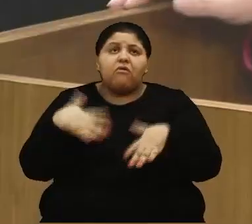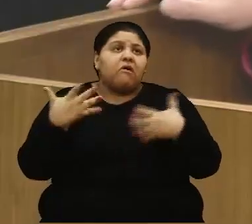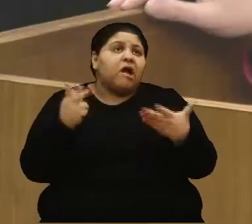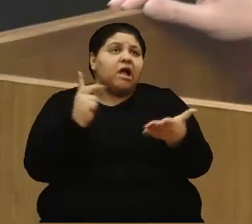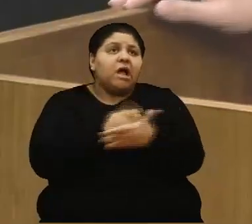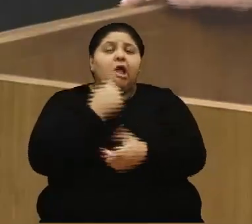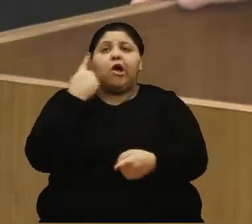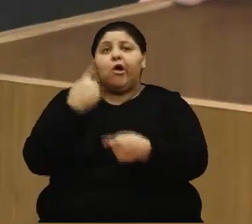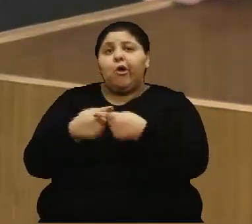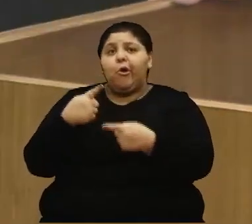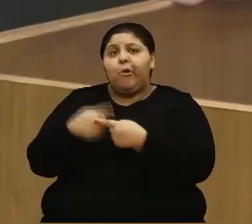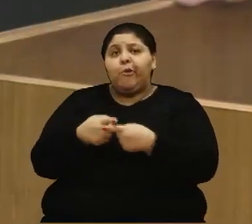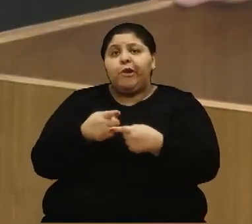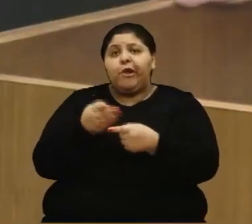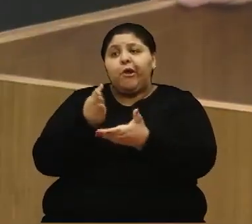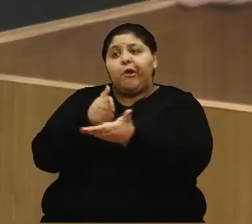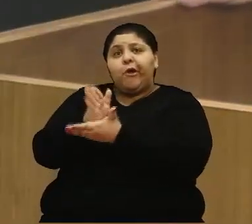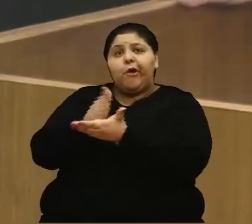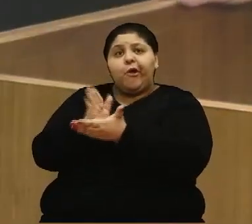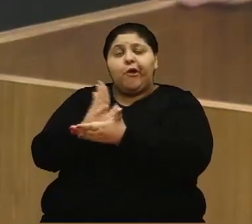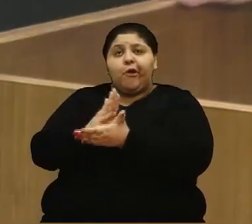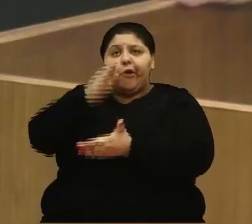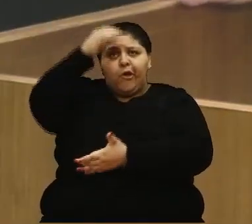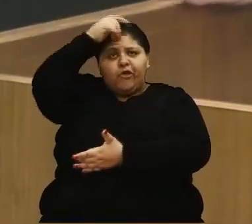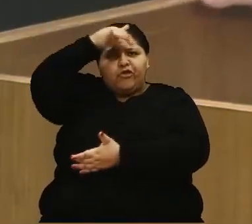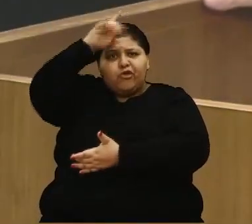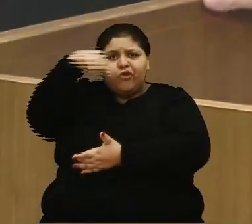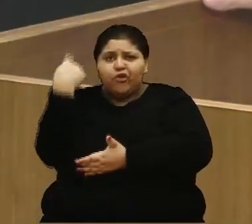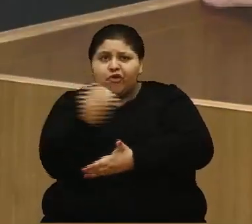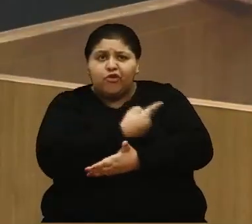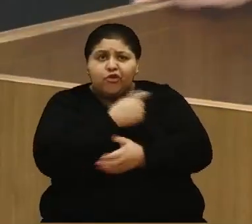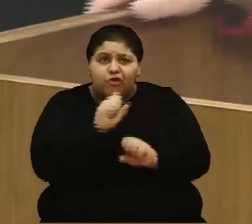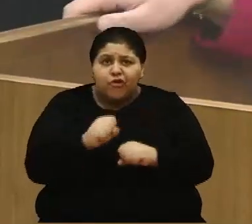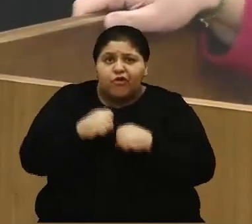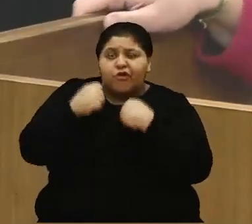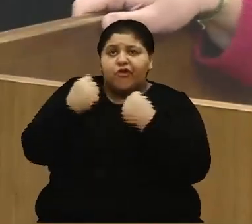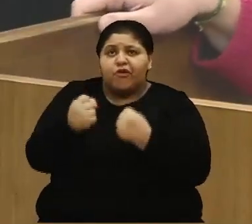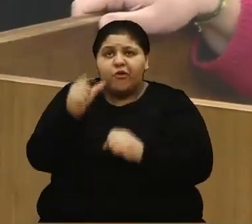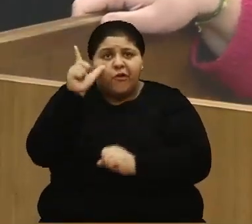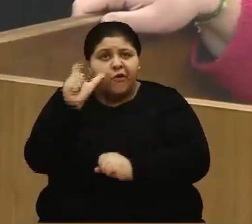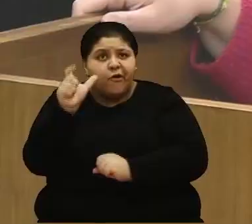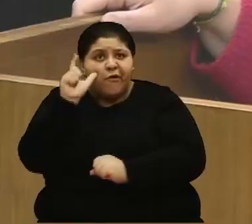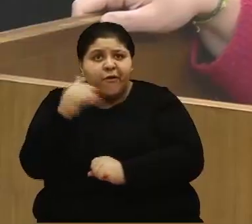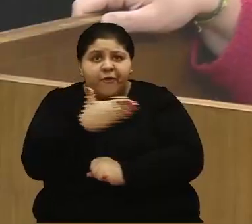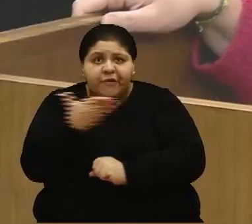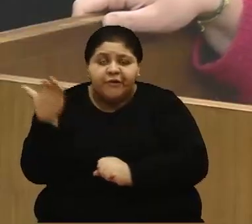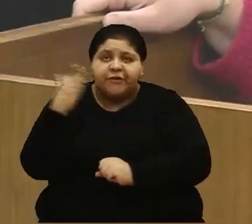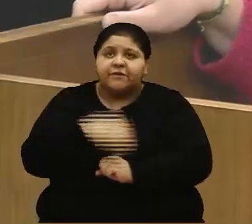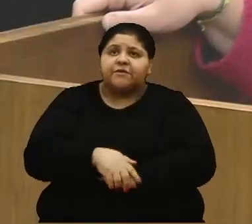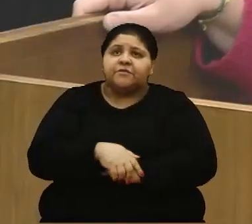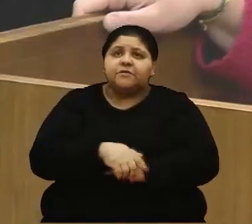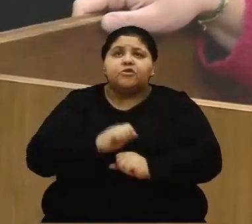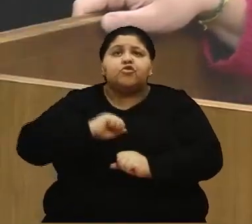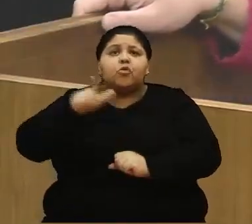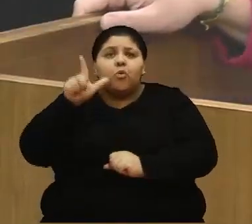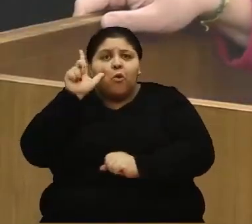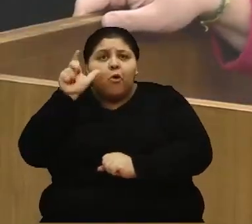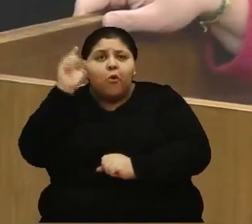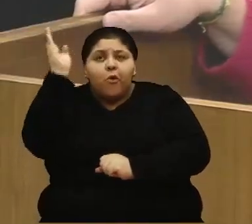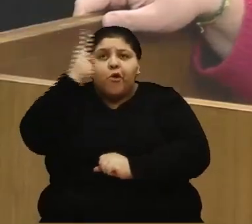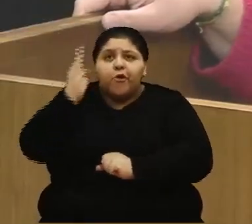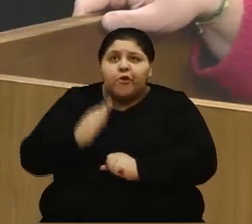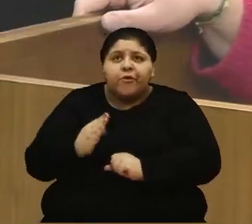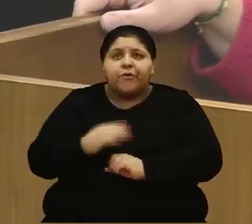errado, porque a gente está provocando Donald Trump. Nós estamos defendendo os nossos interesses, nobres colegas. Quais são os interesses do